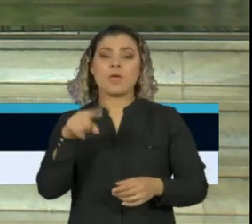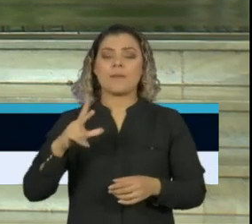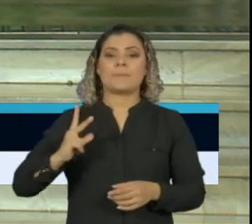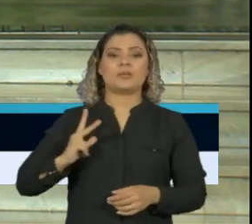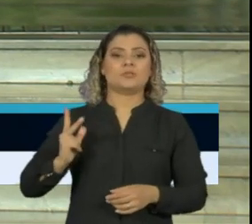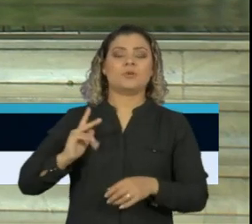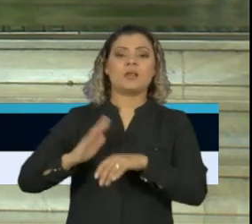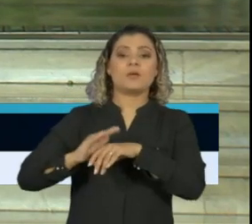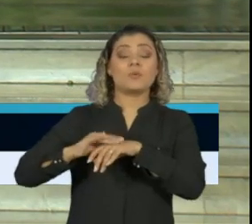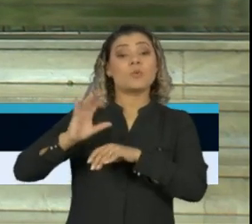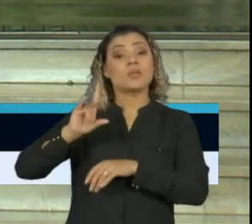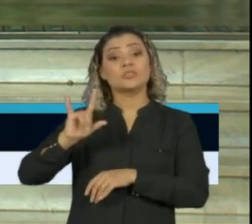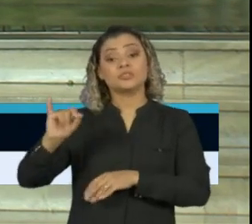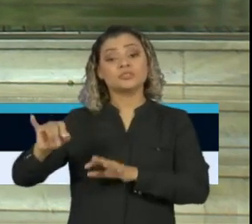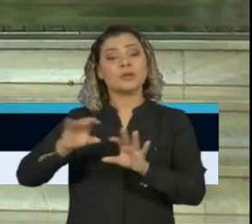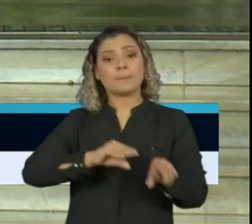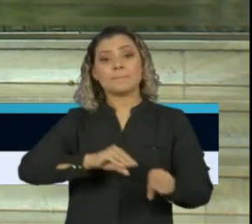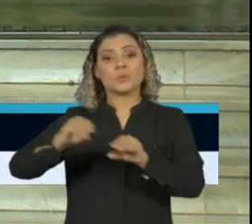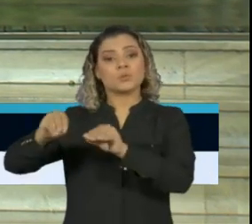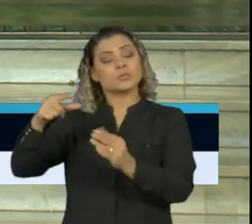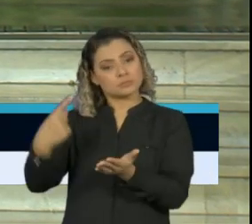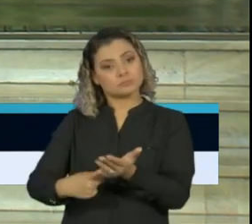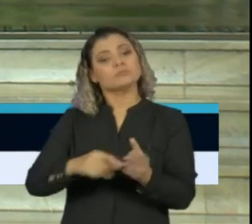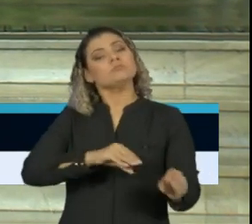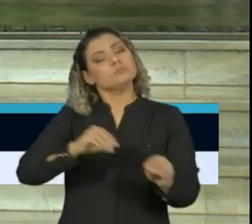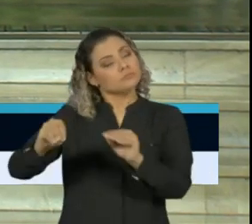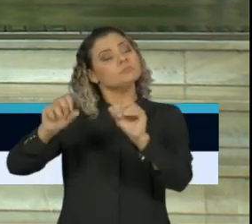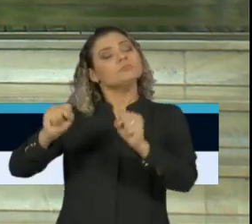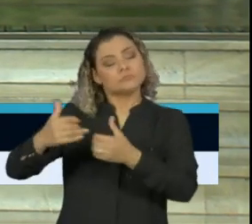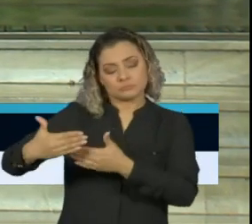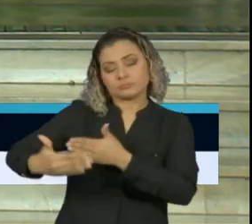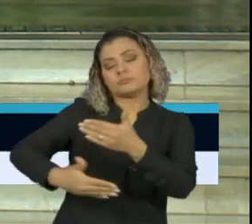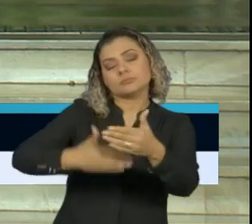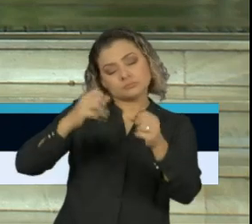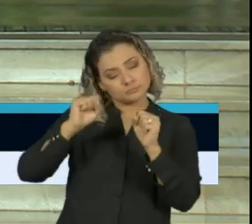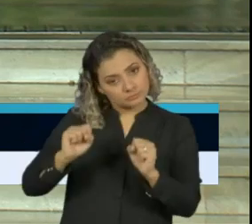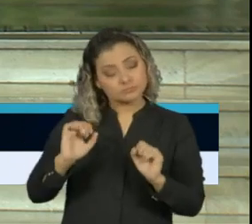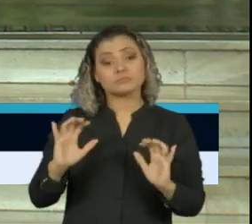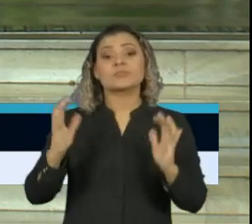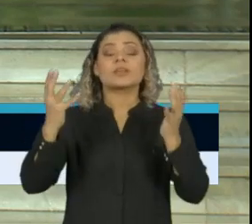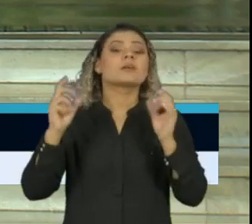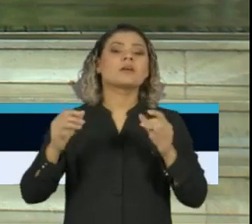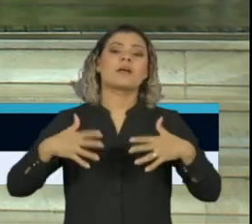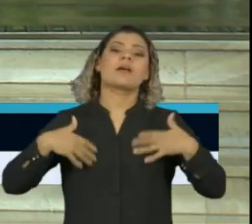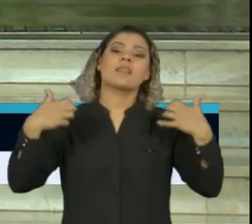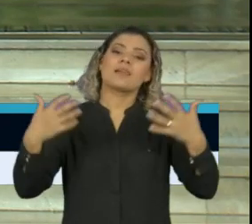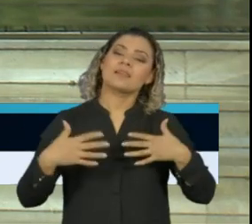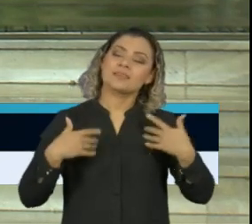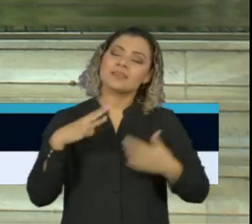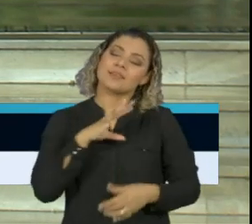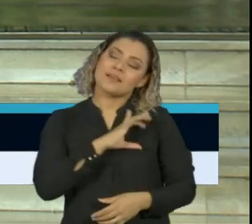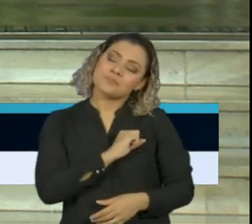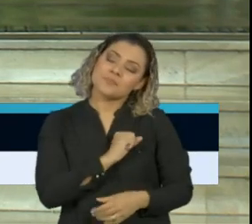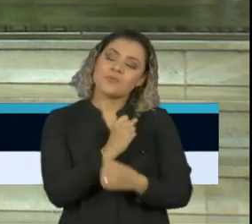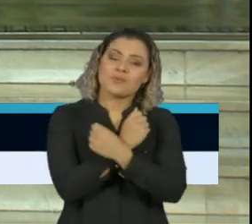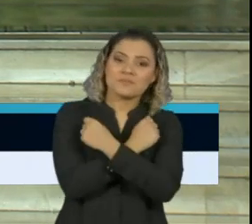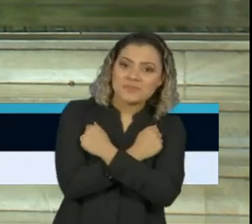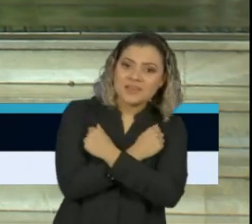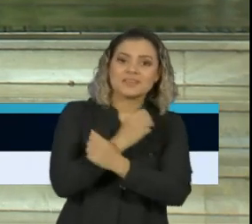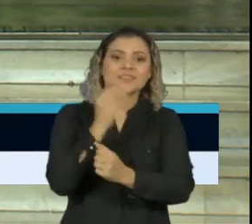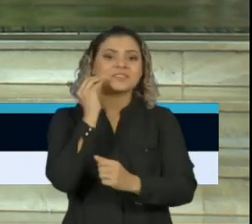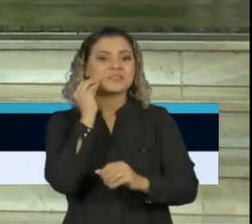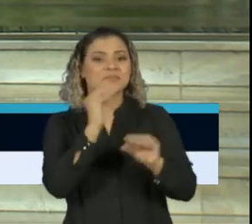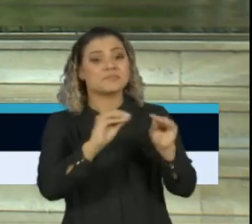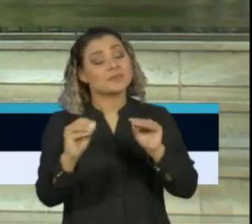que esta data, excepcionalmente, possa ser postergada e celebrada com alegria, com amor, com abraços e com